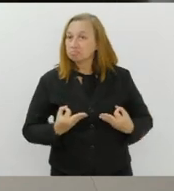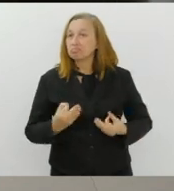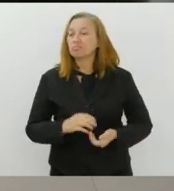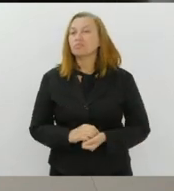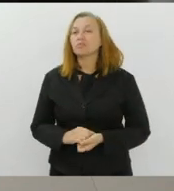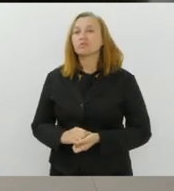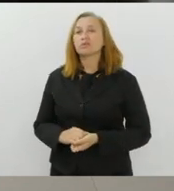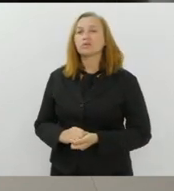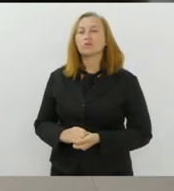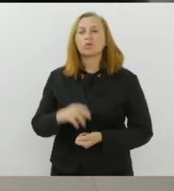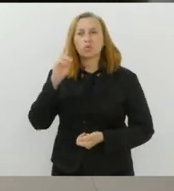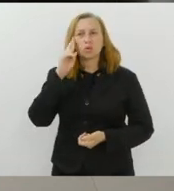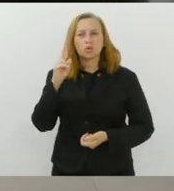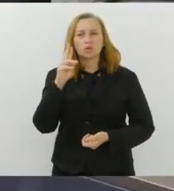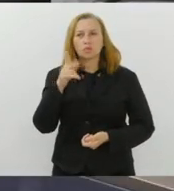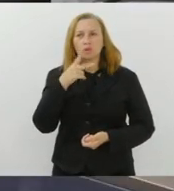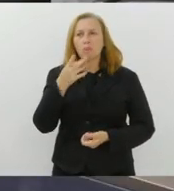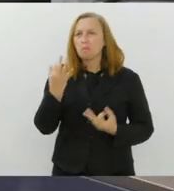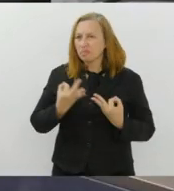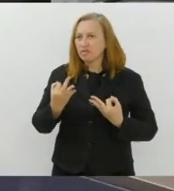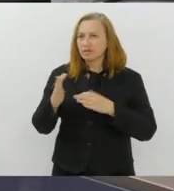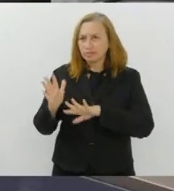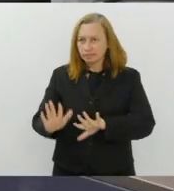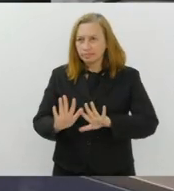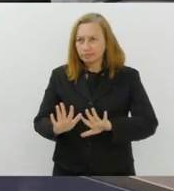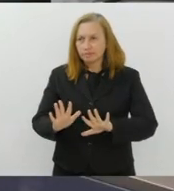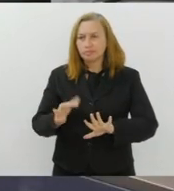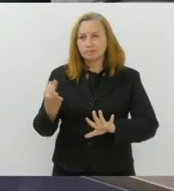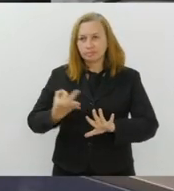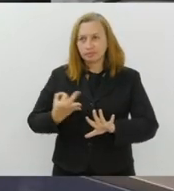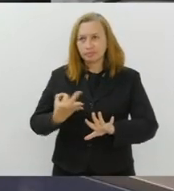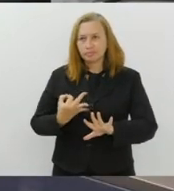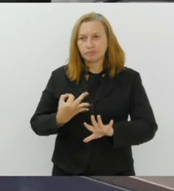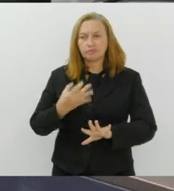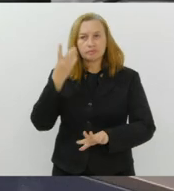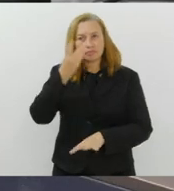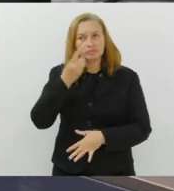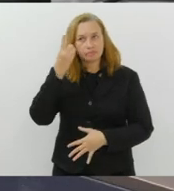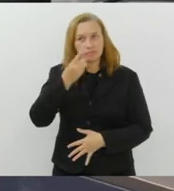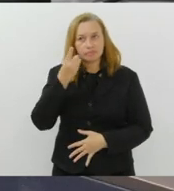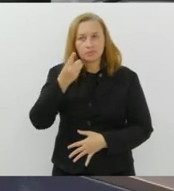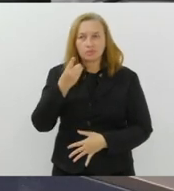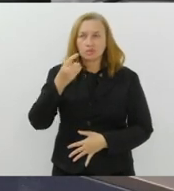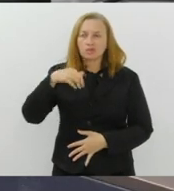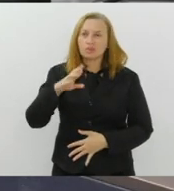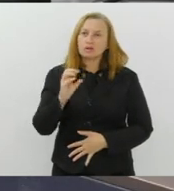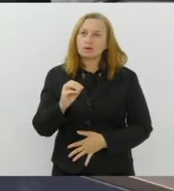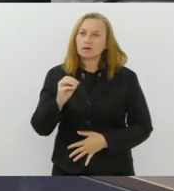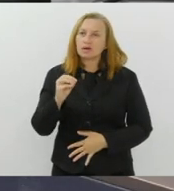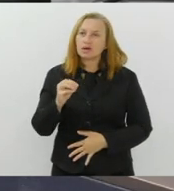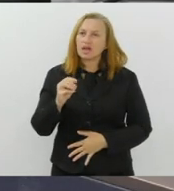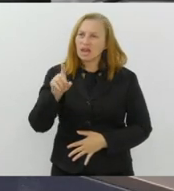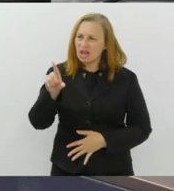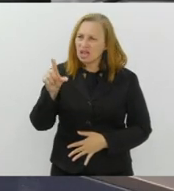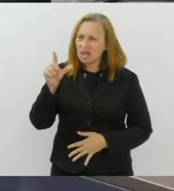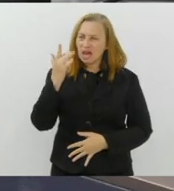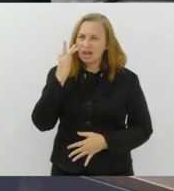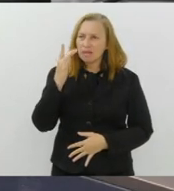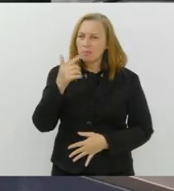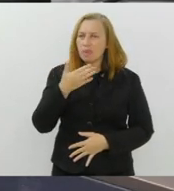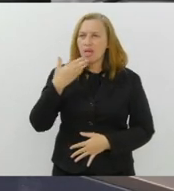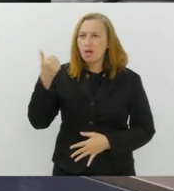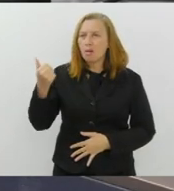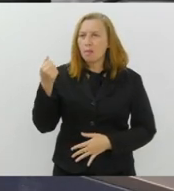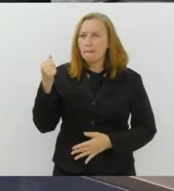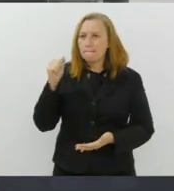falou... Desculpa. Não, perfeito. O doutor Márcio falou sobre que eles preferem pagar a multa. Será que eles estão pagando